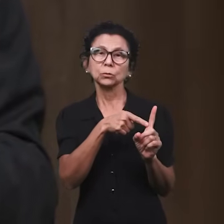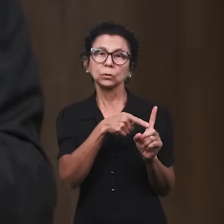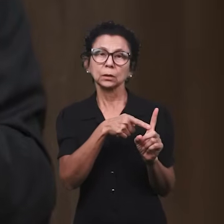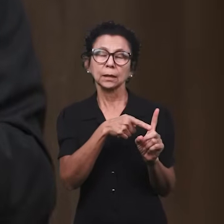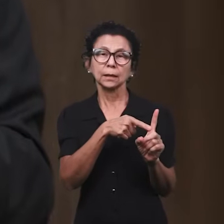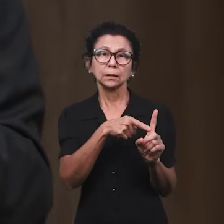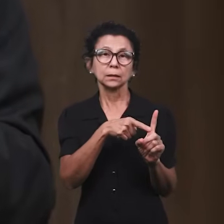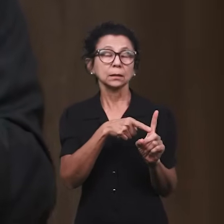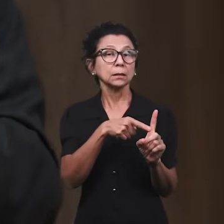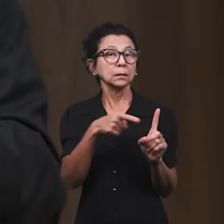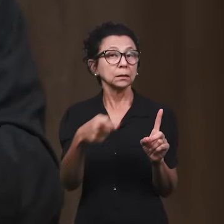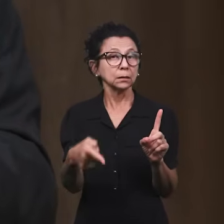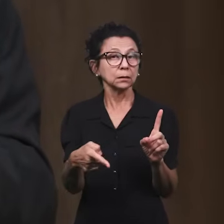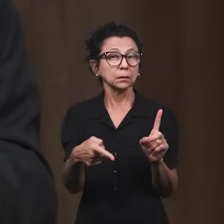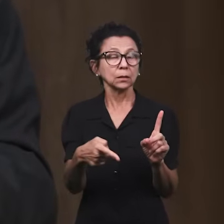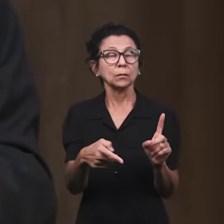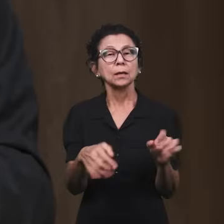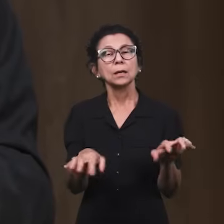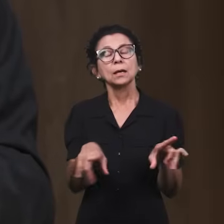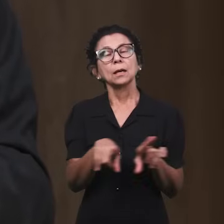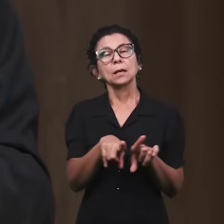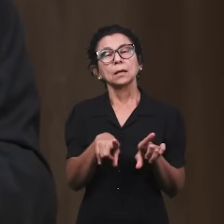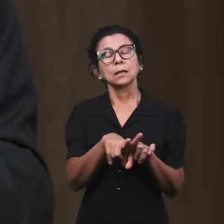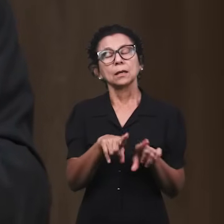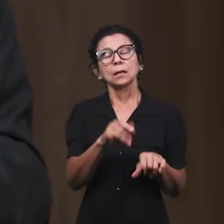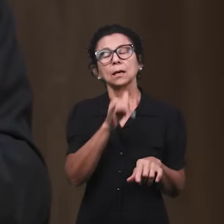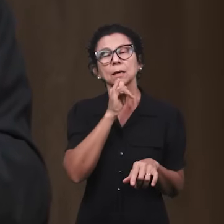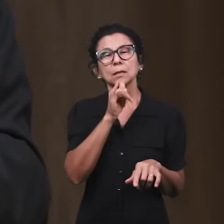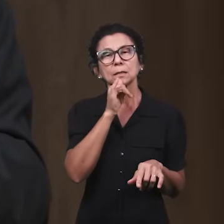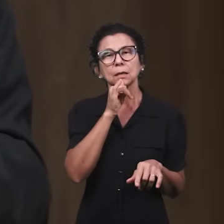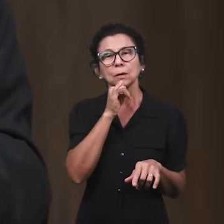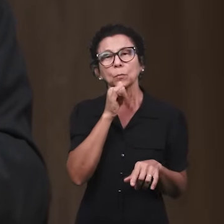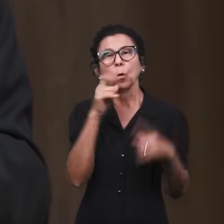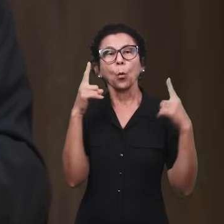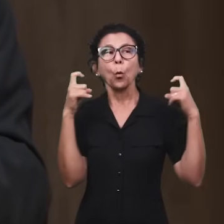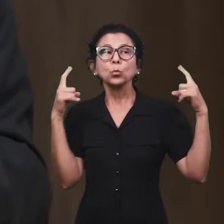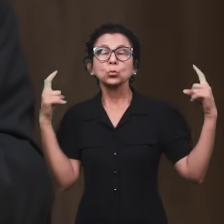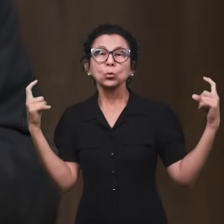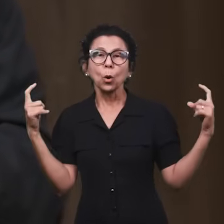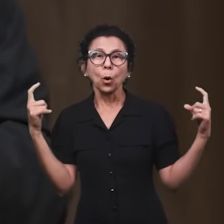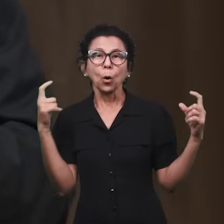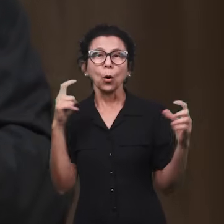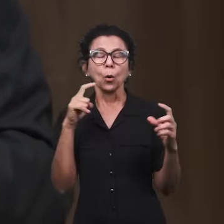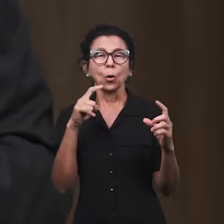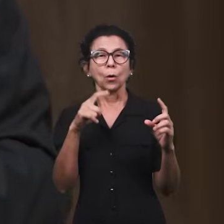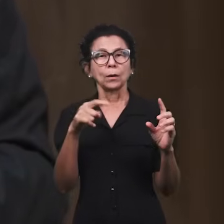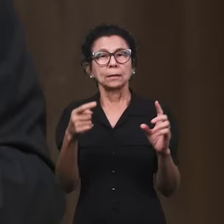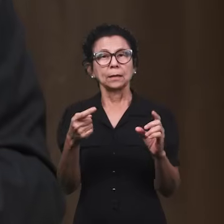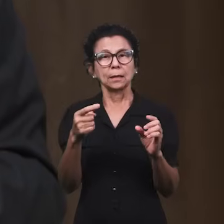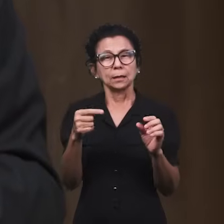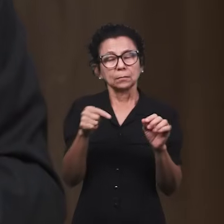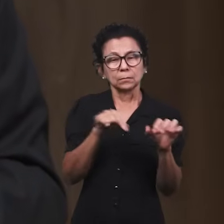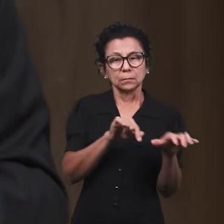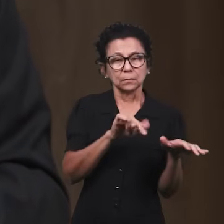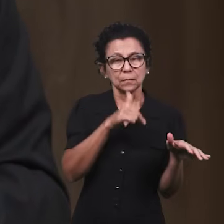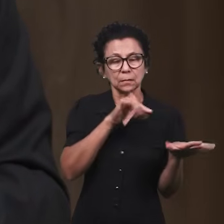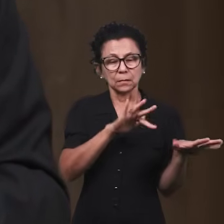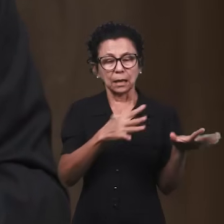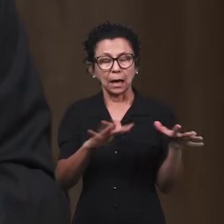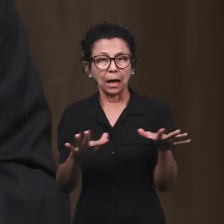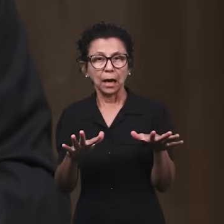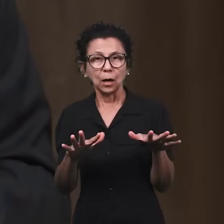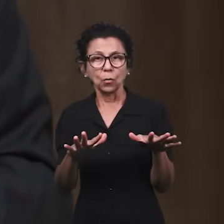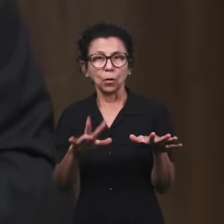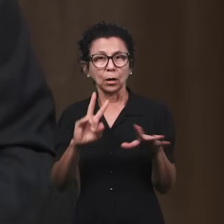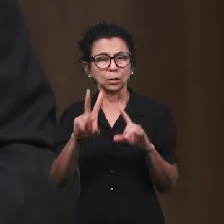O som se propaga muito mais rápido na água do que no ar. Interessante. Então, como a mãe tem essa questão da